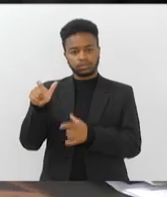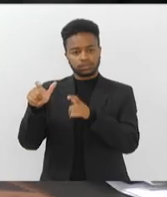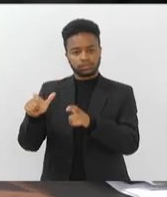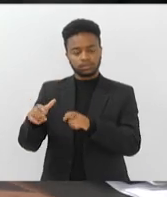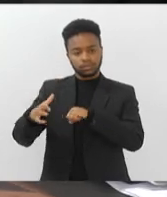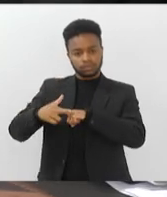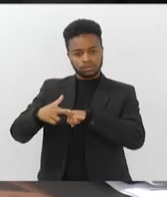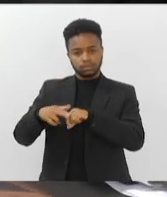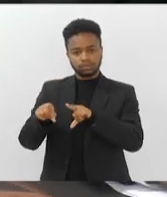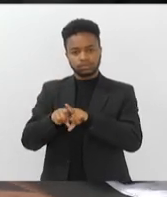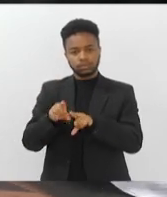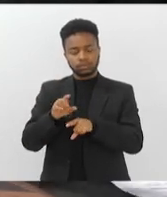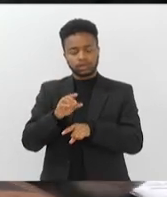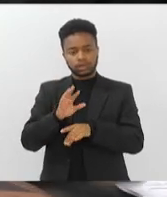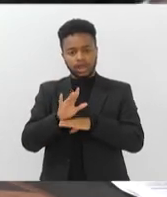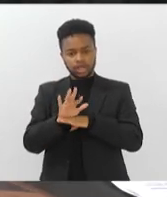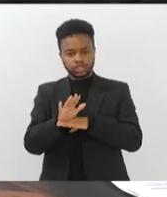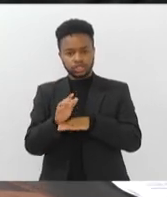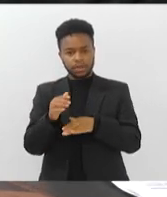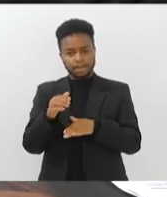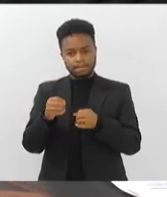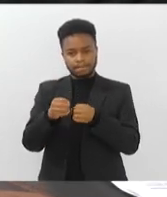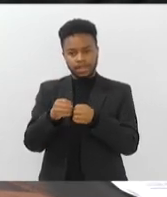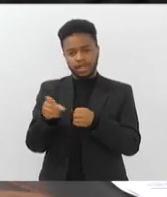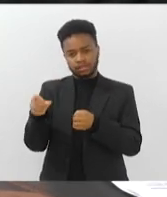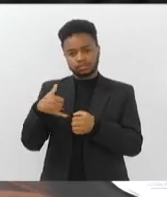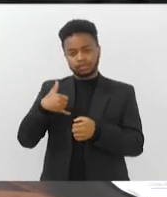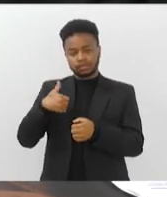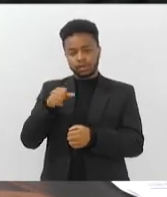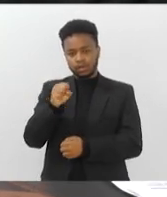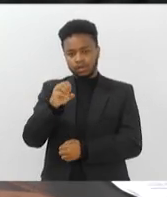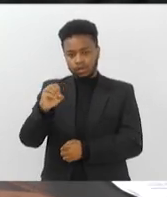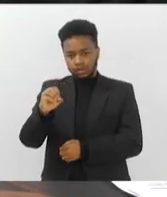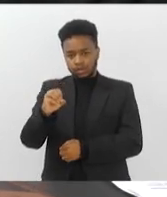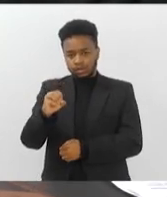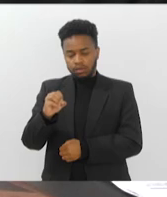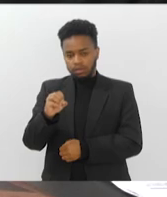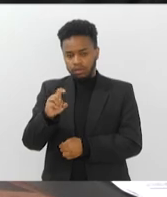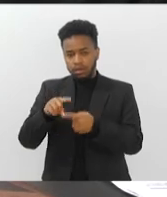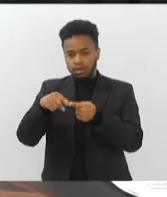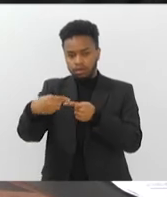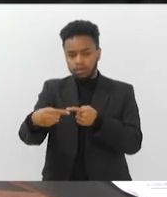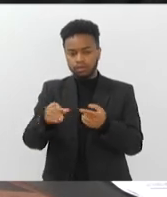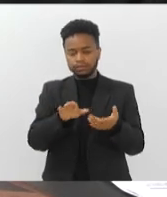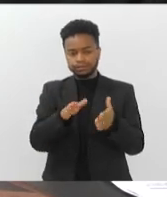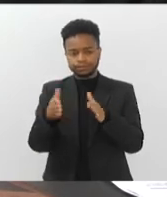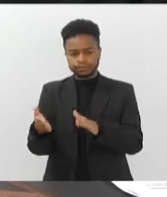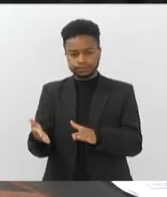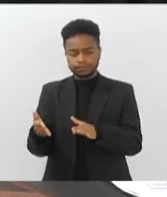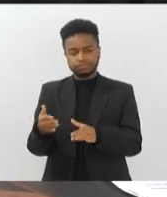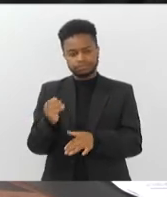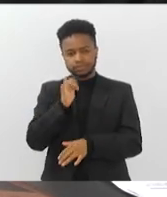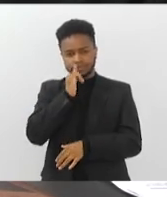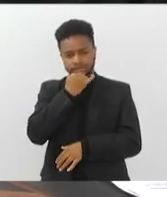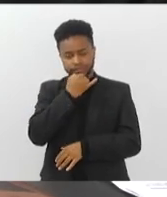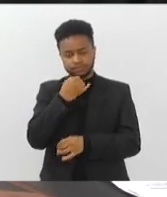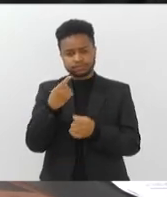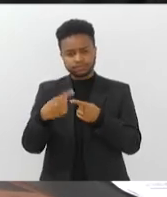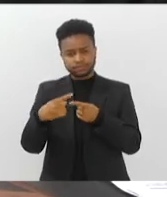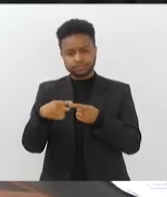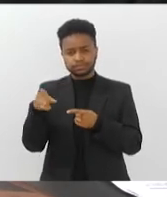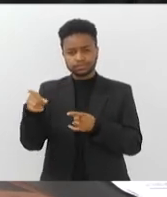e Caxias, ele fez 80 anos há pouco tempo, depois ele veio a falecer. É uma tristeza, porque é uma